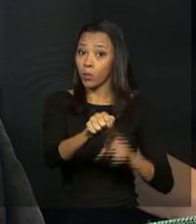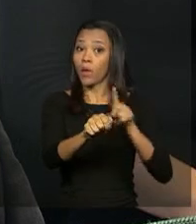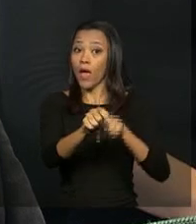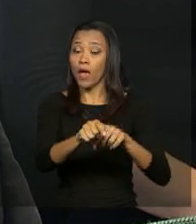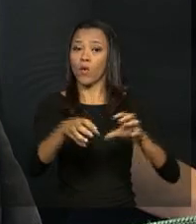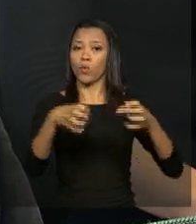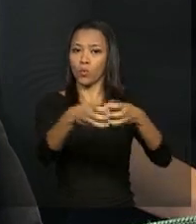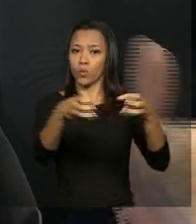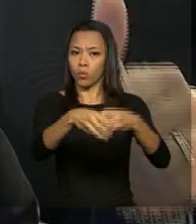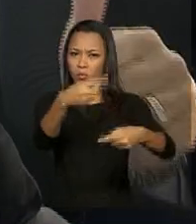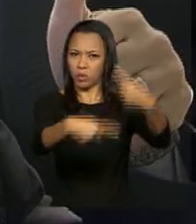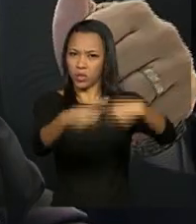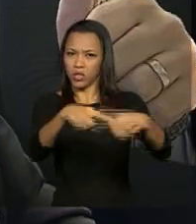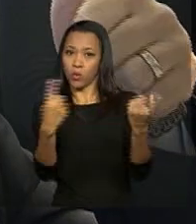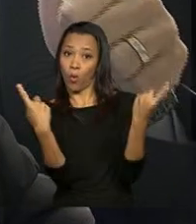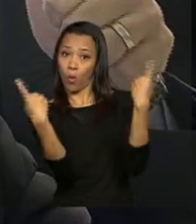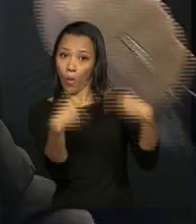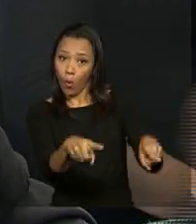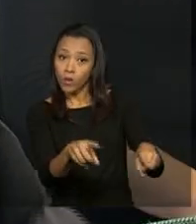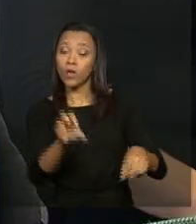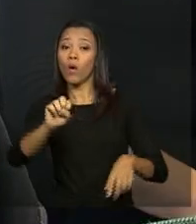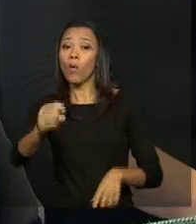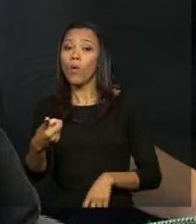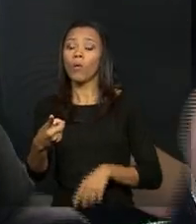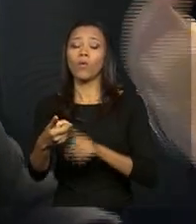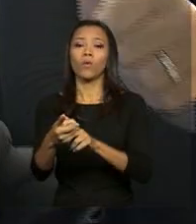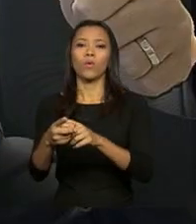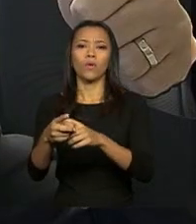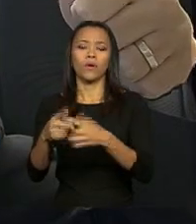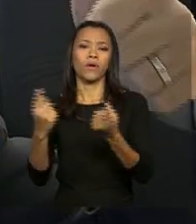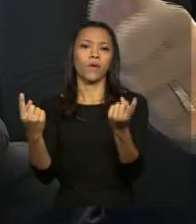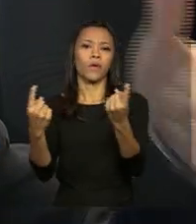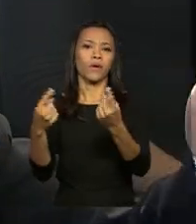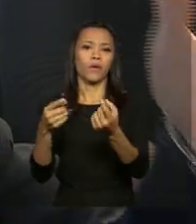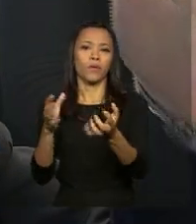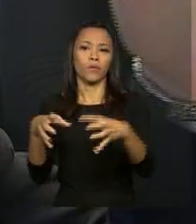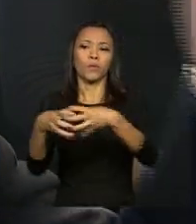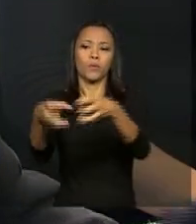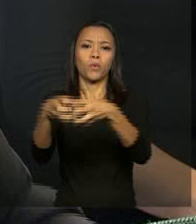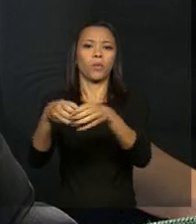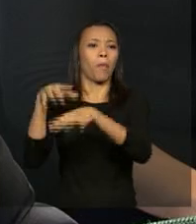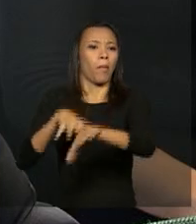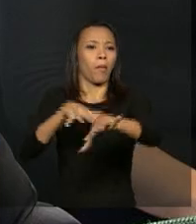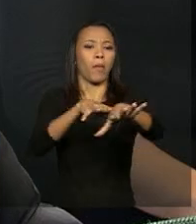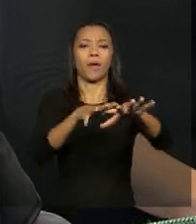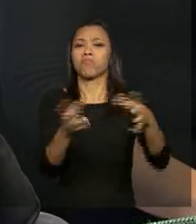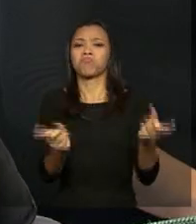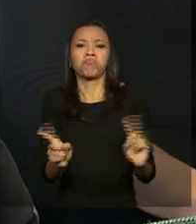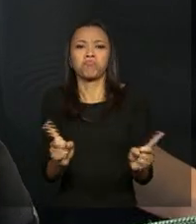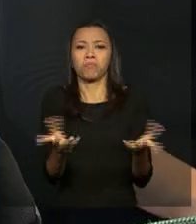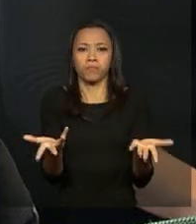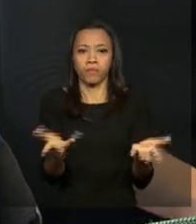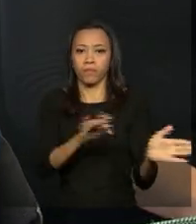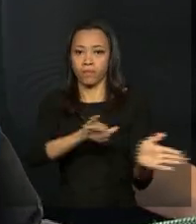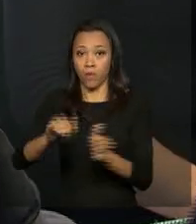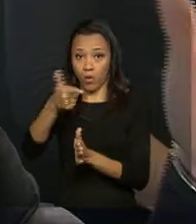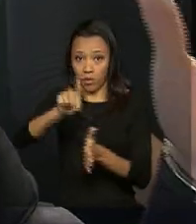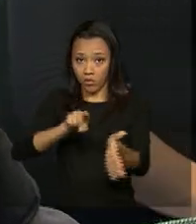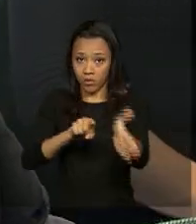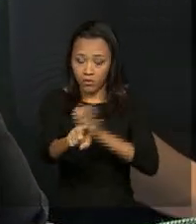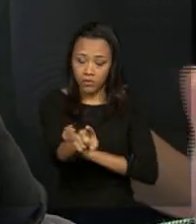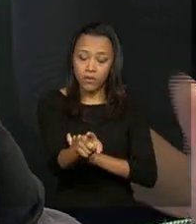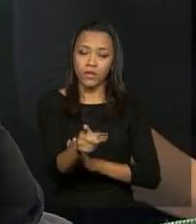manifestações de rua agora a minha pergunta é tava tendo um problema sério